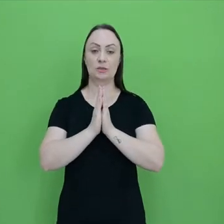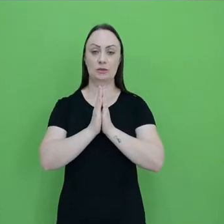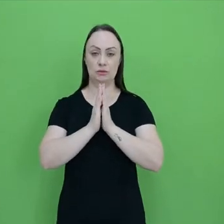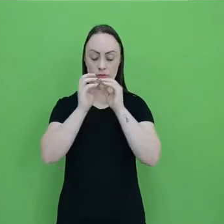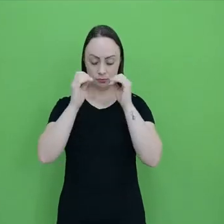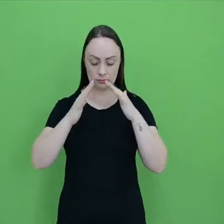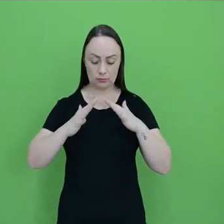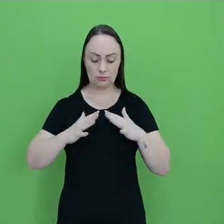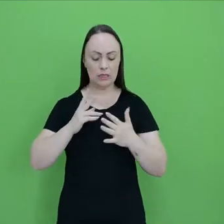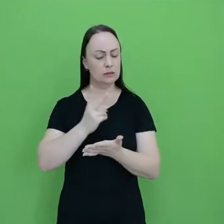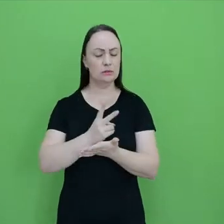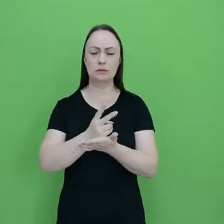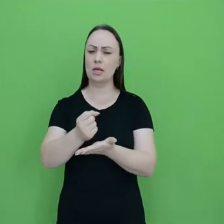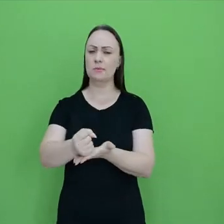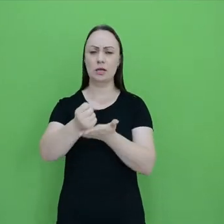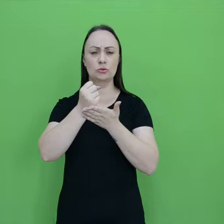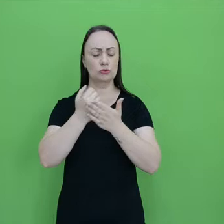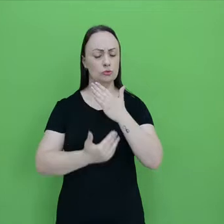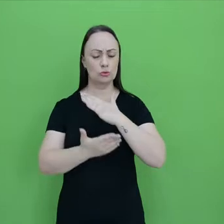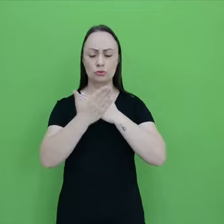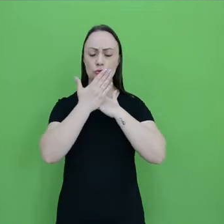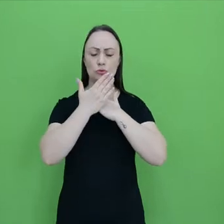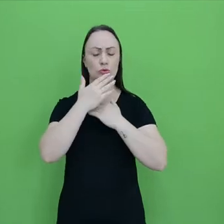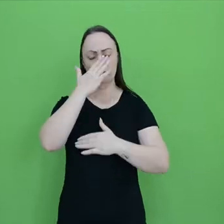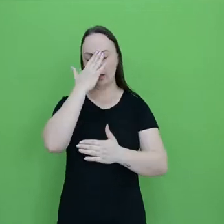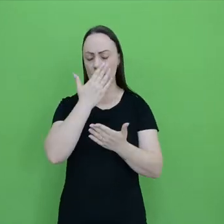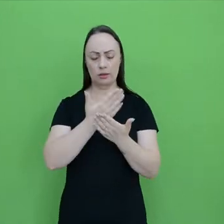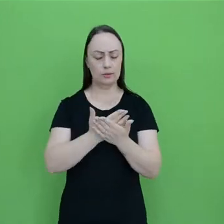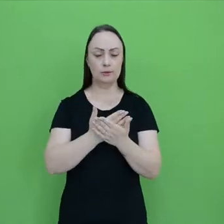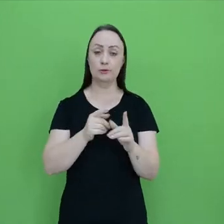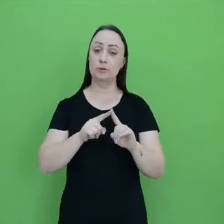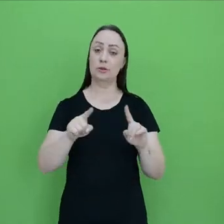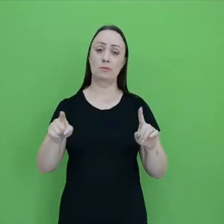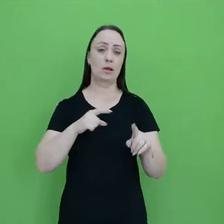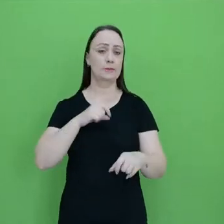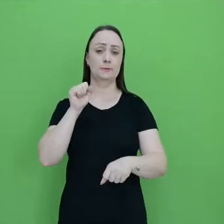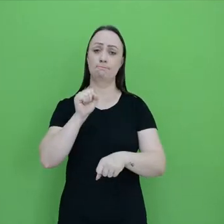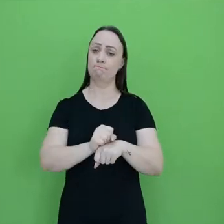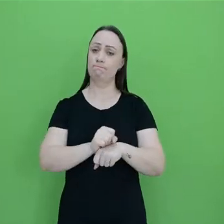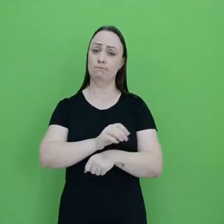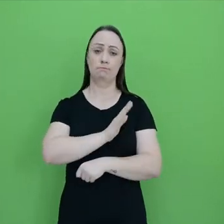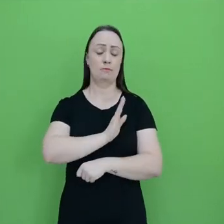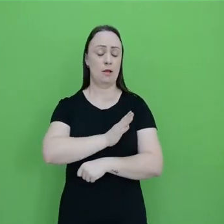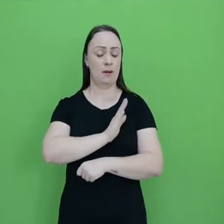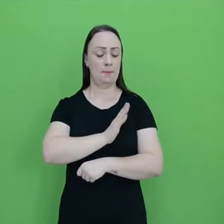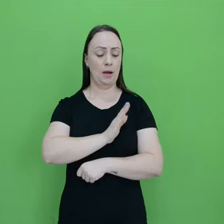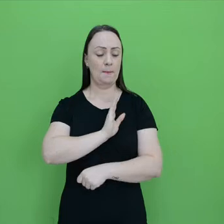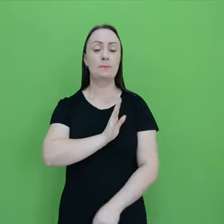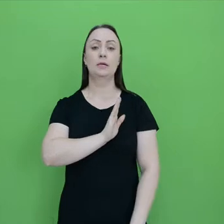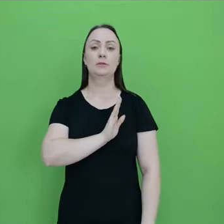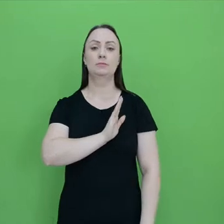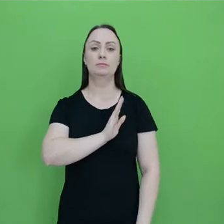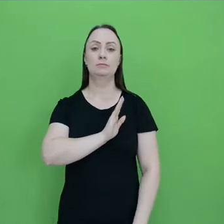oração. Todo tipo de ajuda e crença. Porém, parou de bater seu